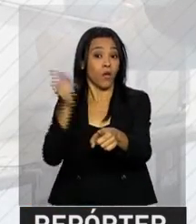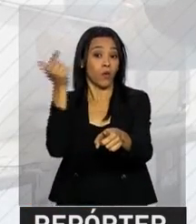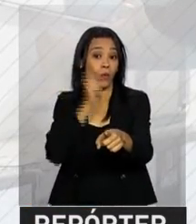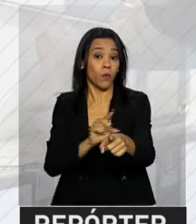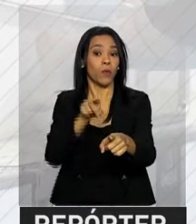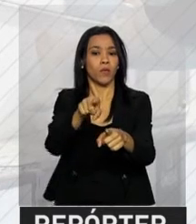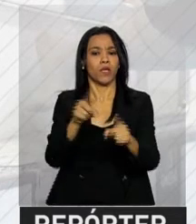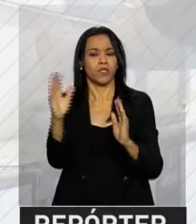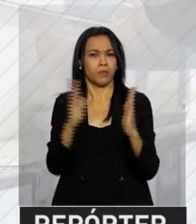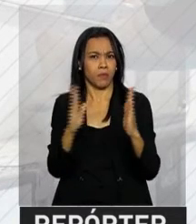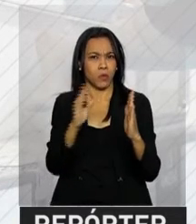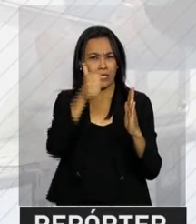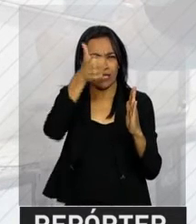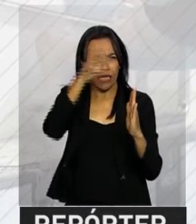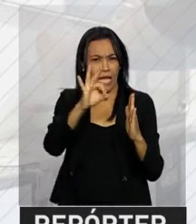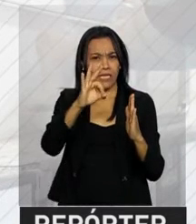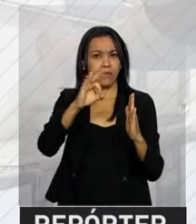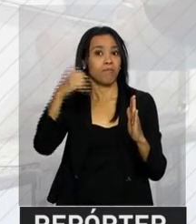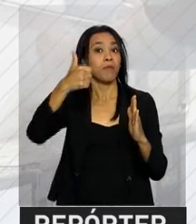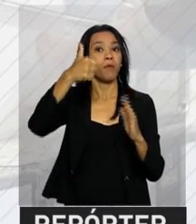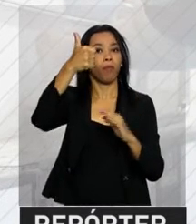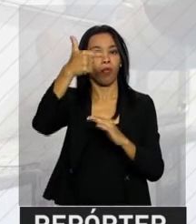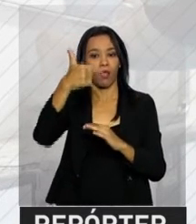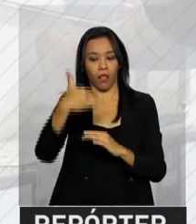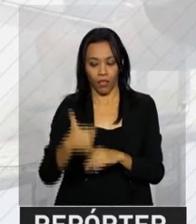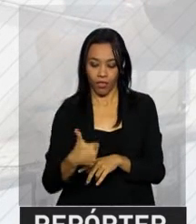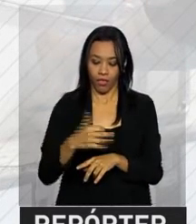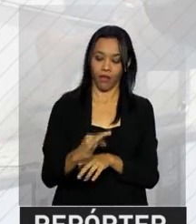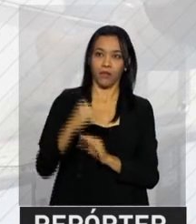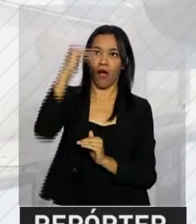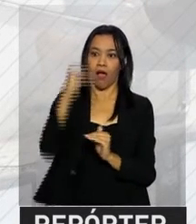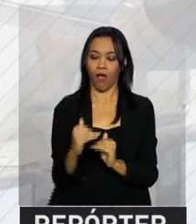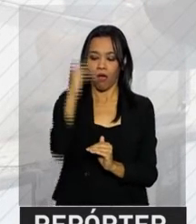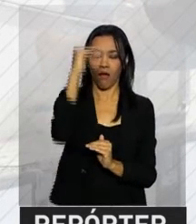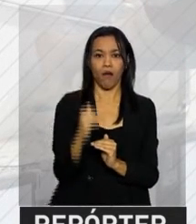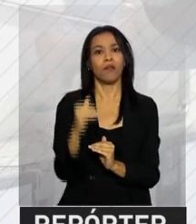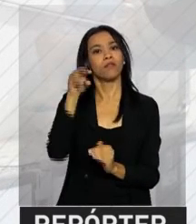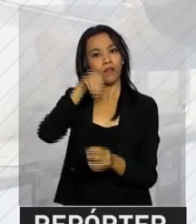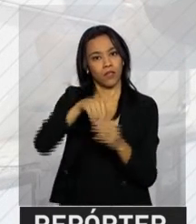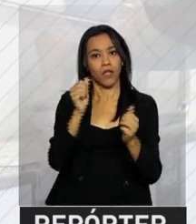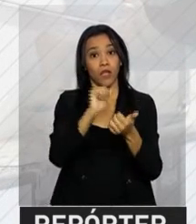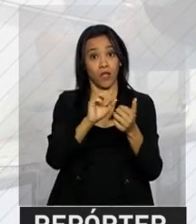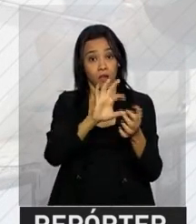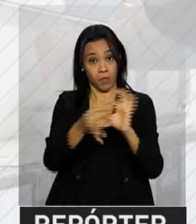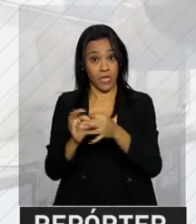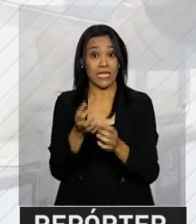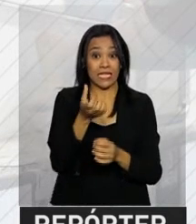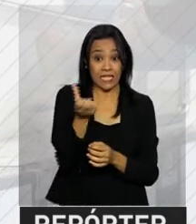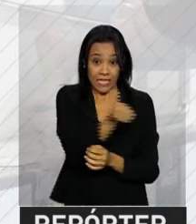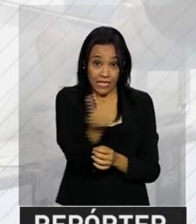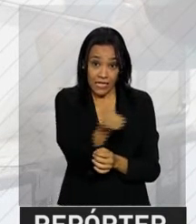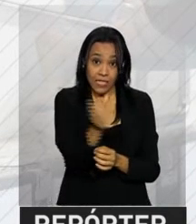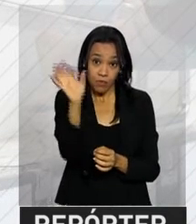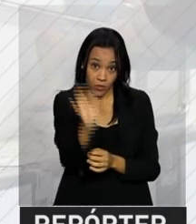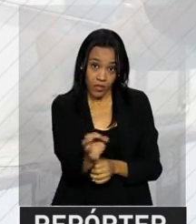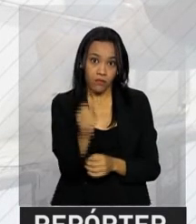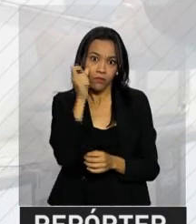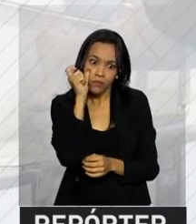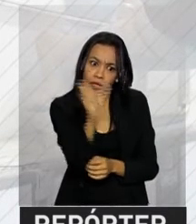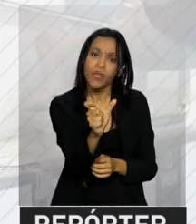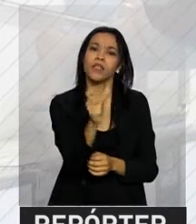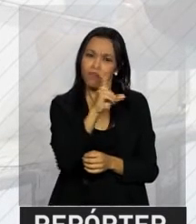entre os dez primeiros colocados nas olimpíadas 63 por cento dizem ter interesse em